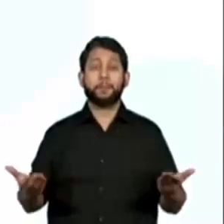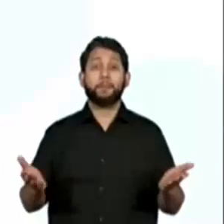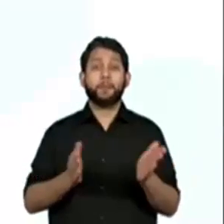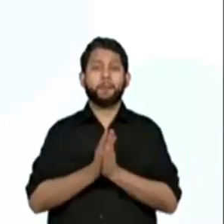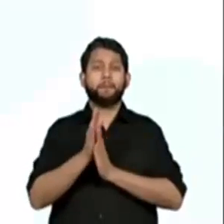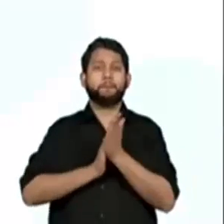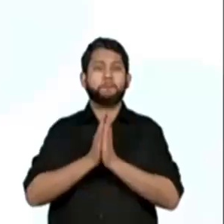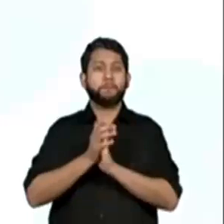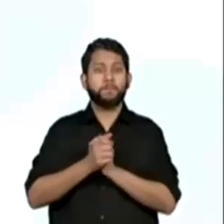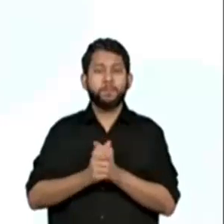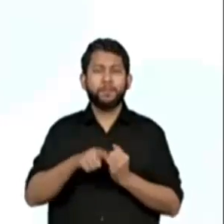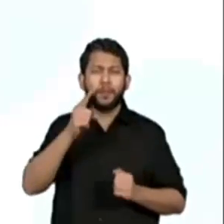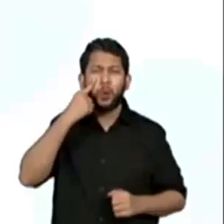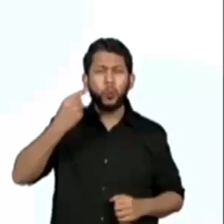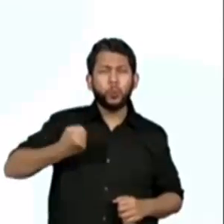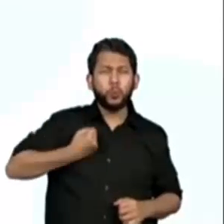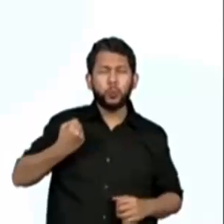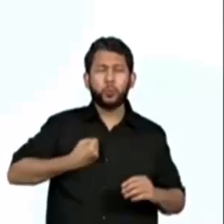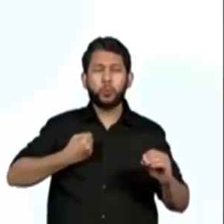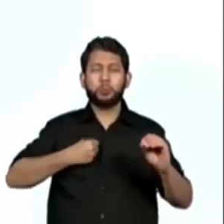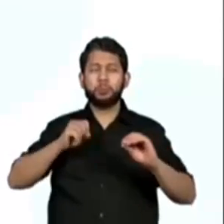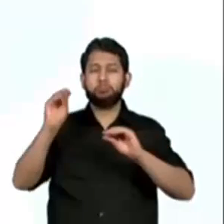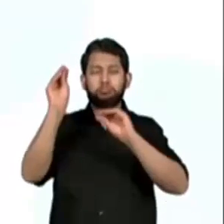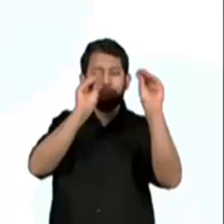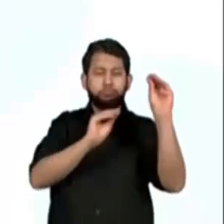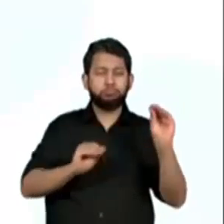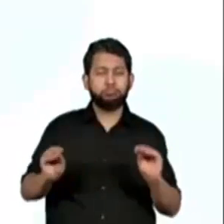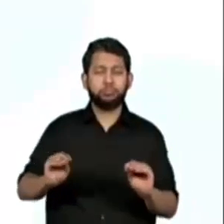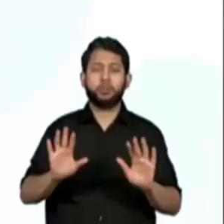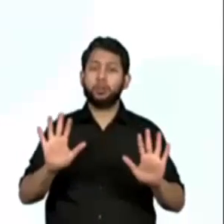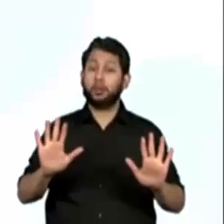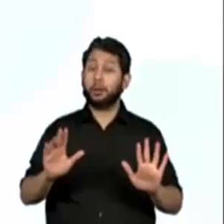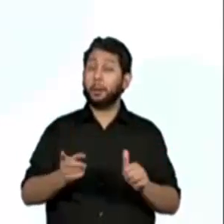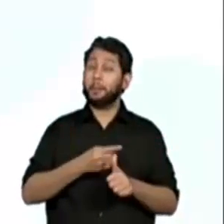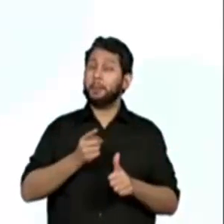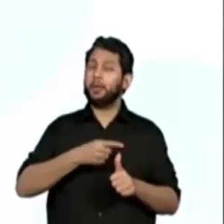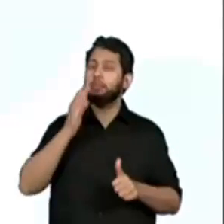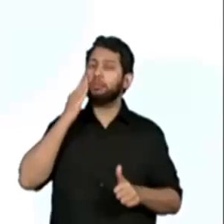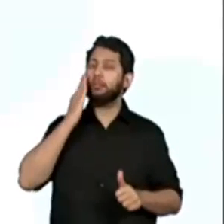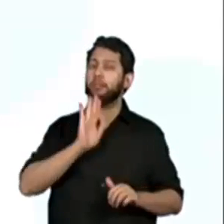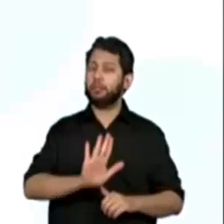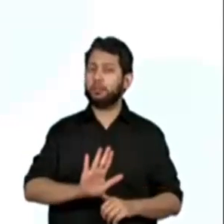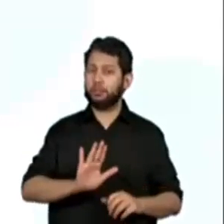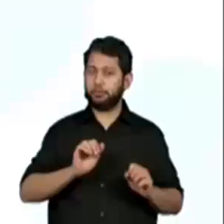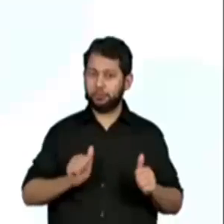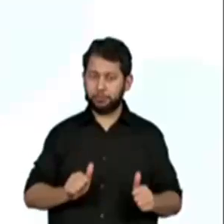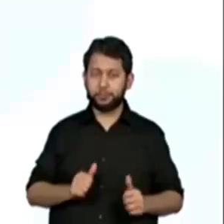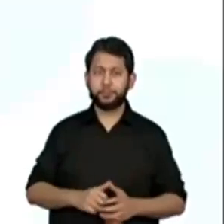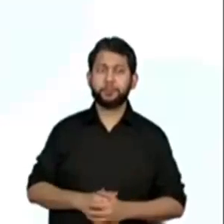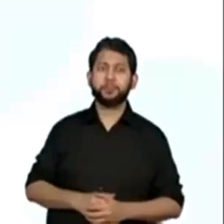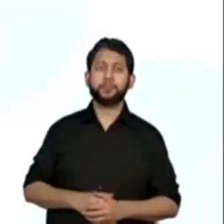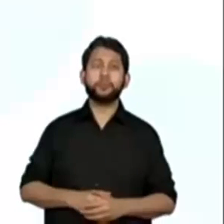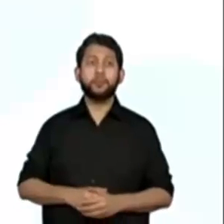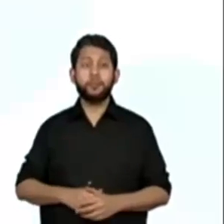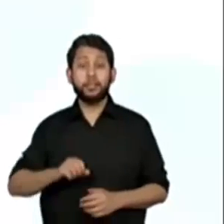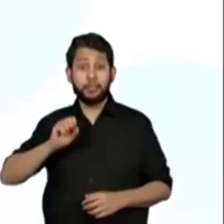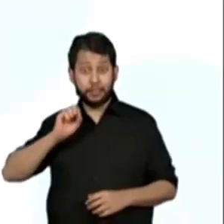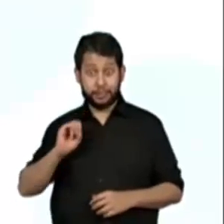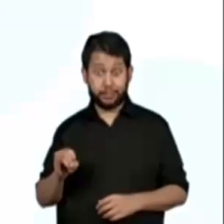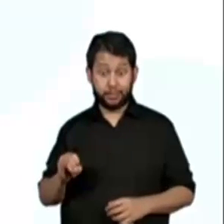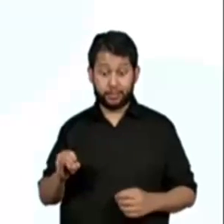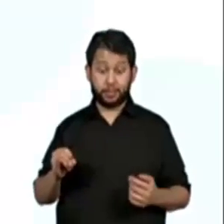Opa, tem muitos números, professora, vamos com calma, porque a gente precisa entender tudo. Então, bora lá. Uma igualdade